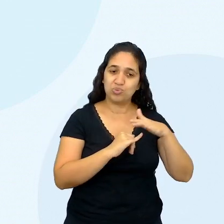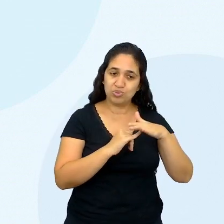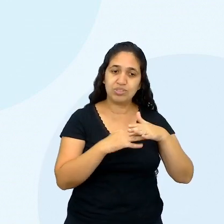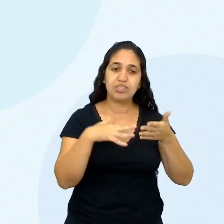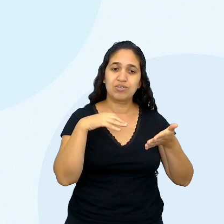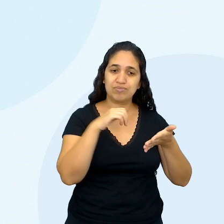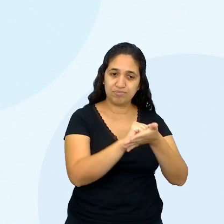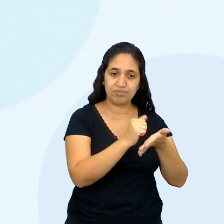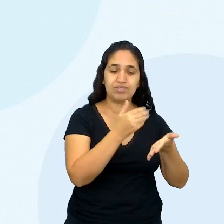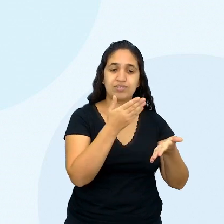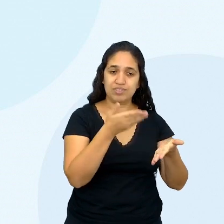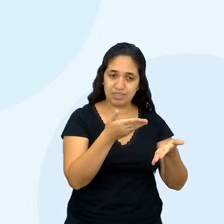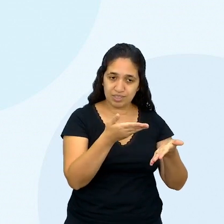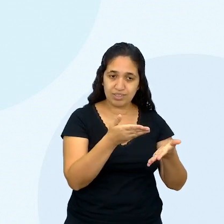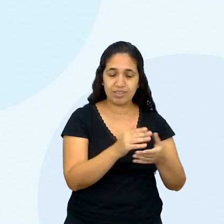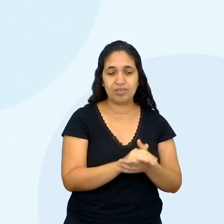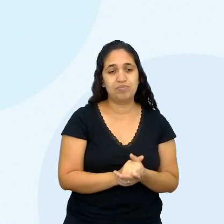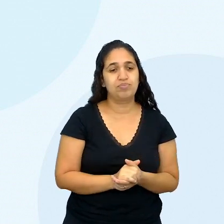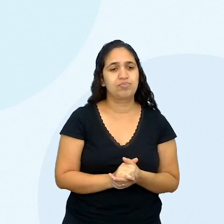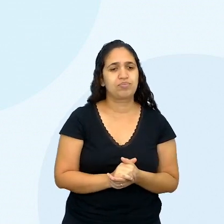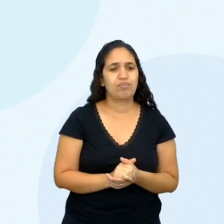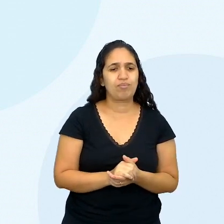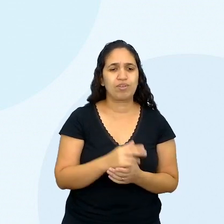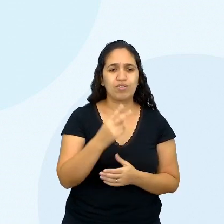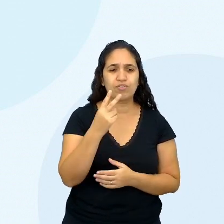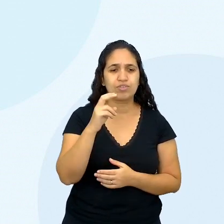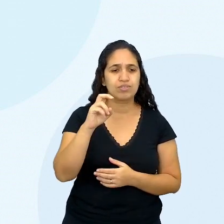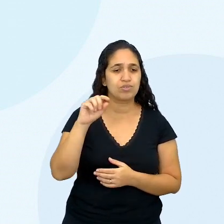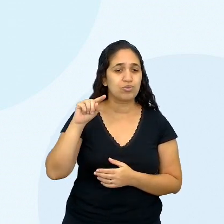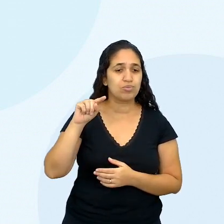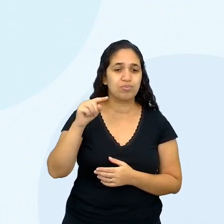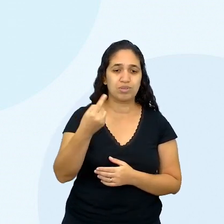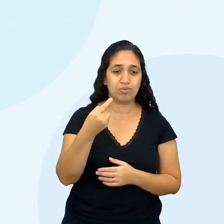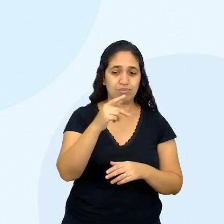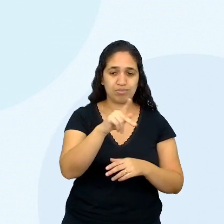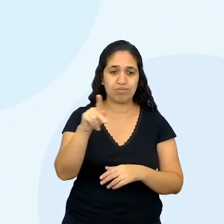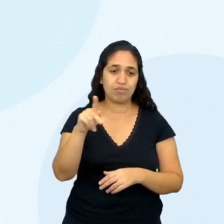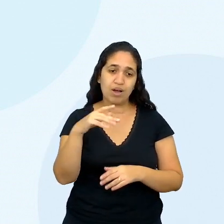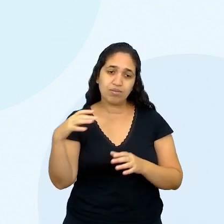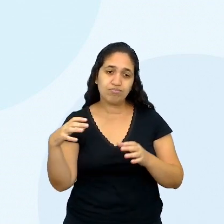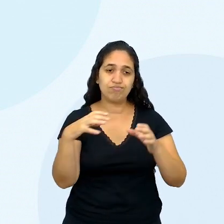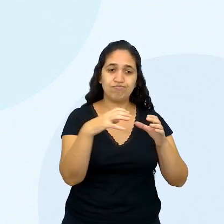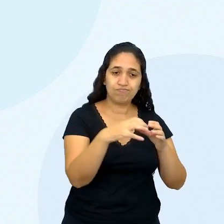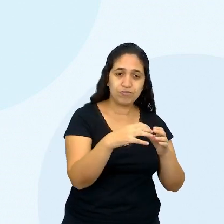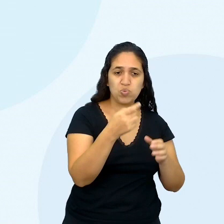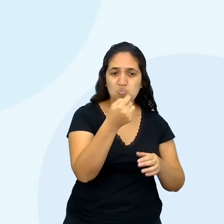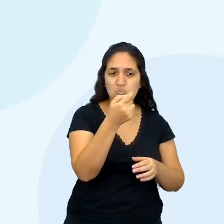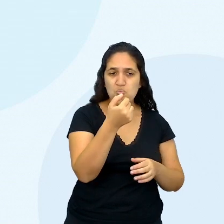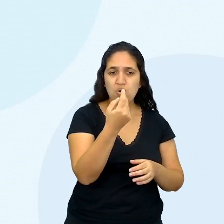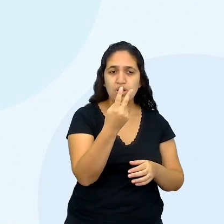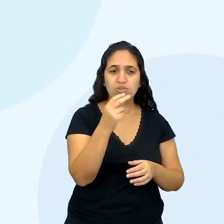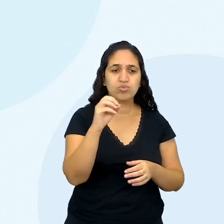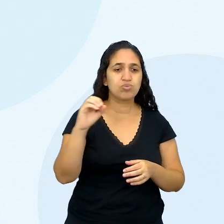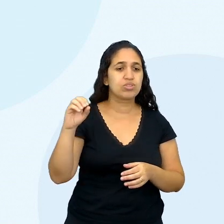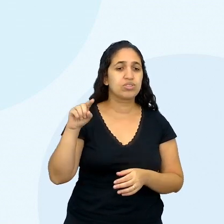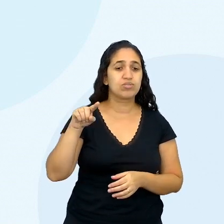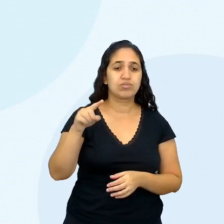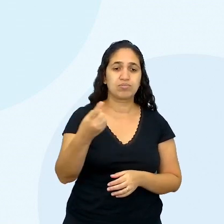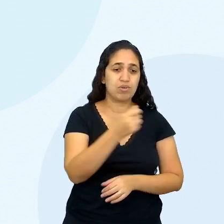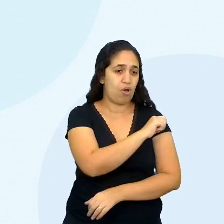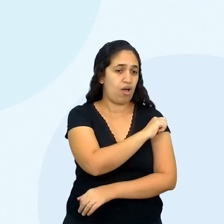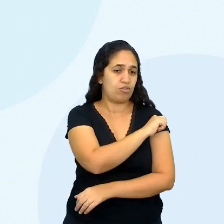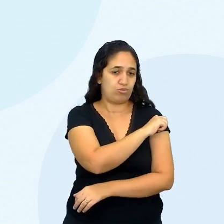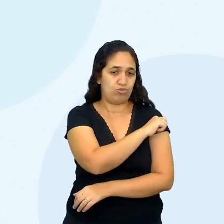inscritas, a gente tem mais de 25 mil educadores participantes e quase 200 mil estudantes em todas as